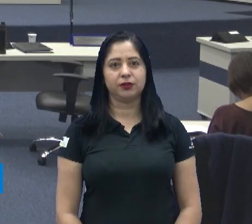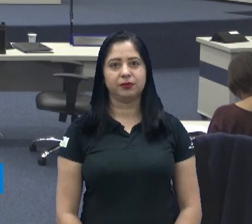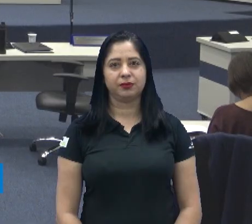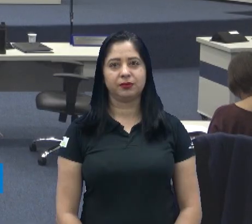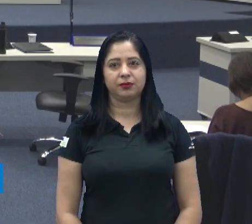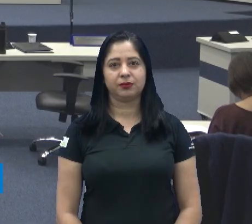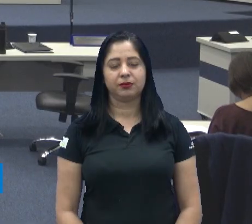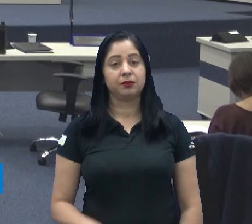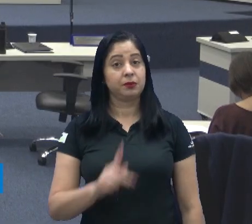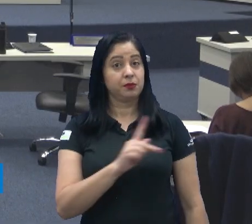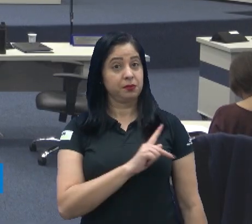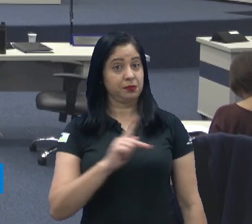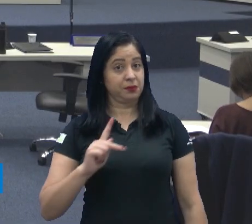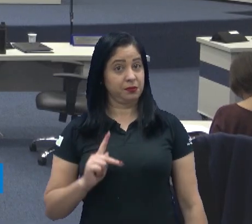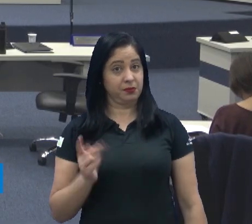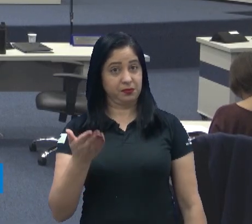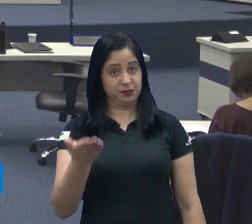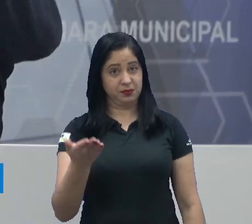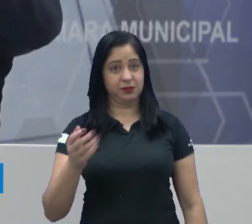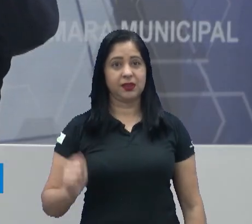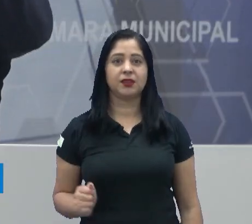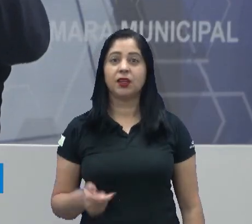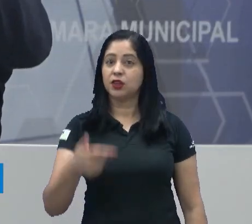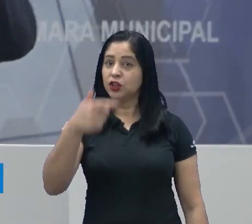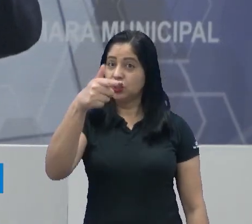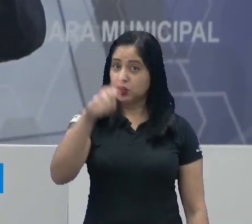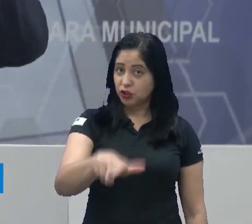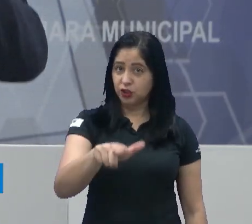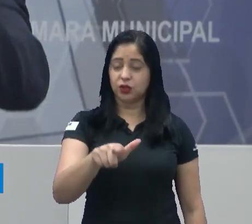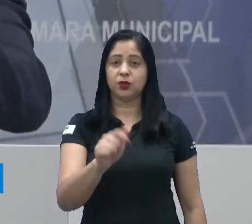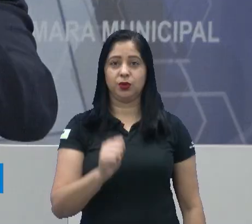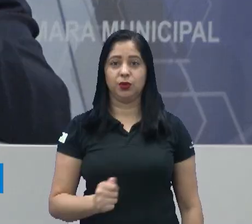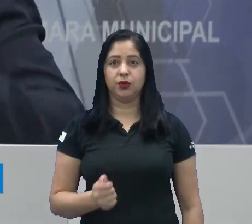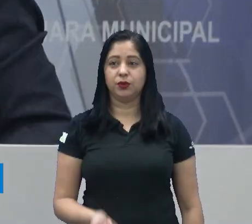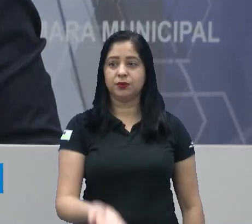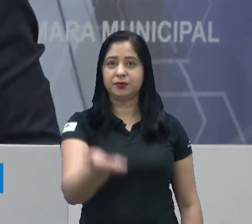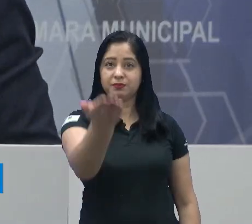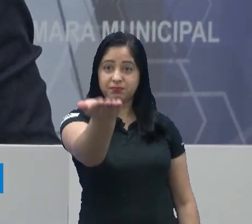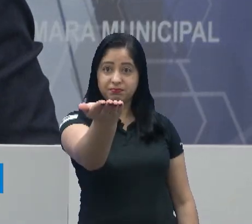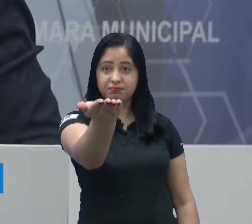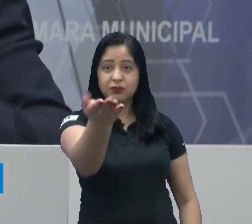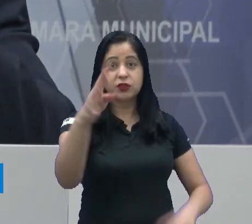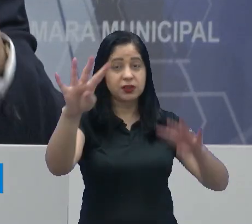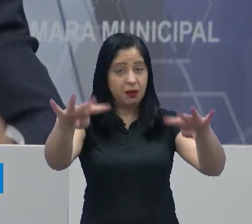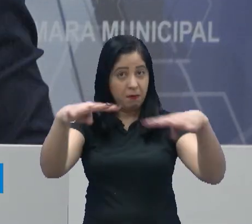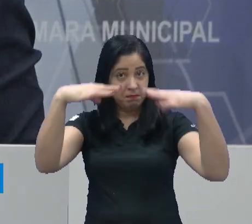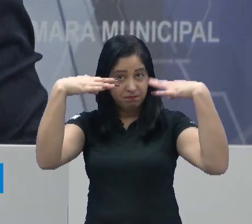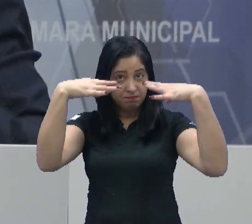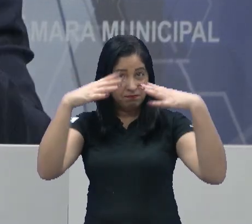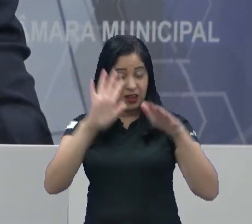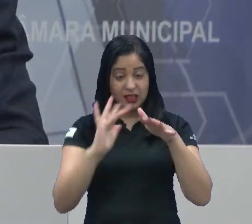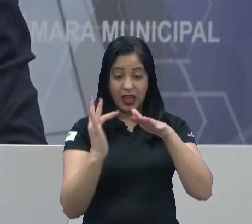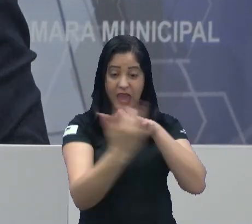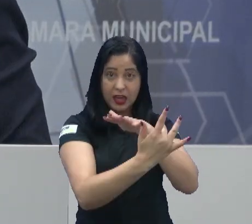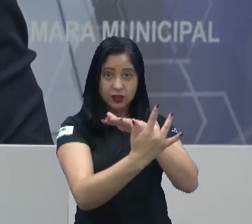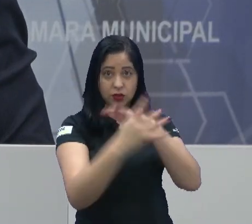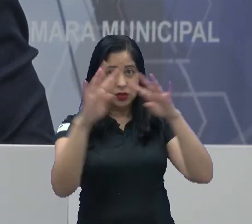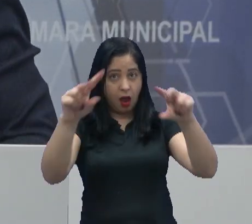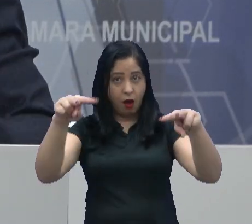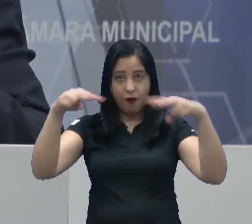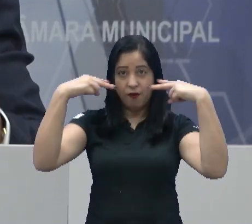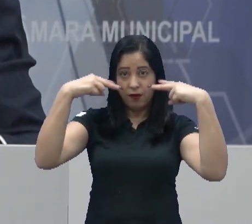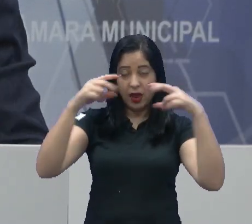Presidente, quero aqui, mais uma vez, me dirigir a você que me acompanha das redes sociais, aqui na TV